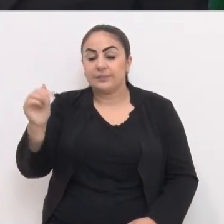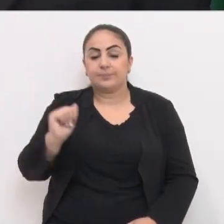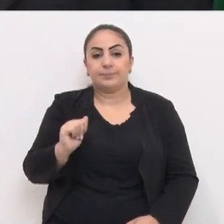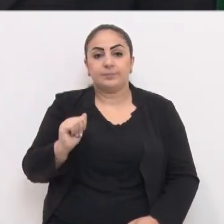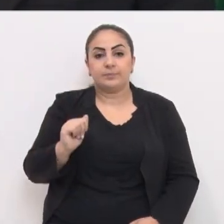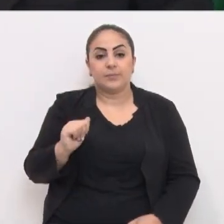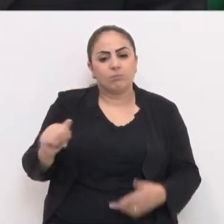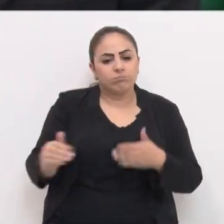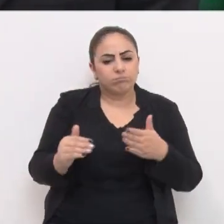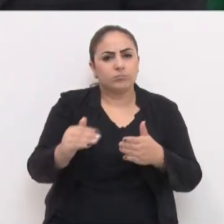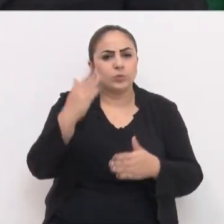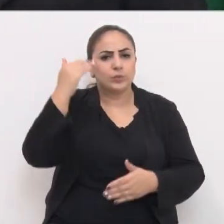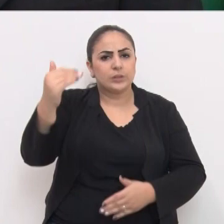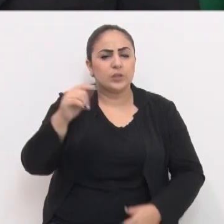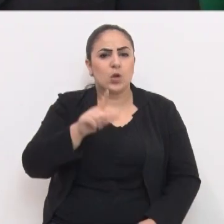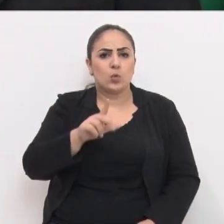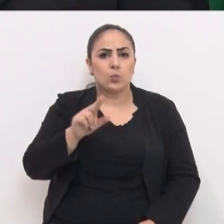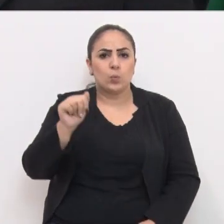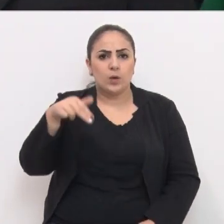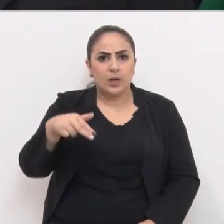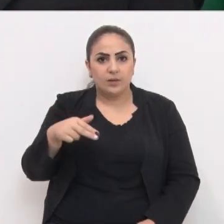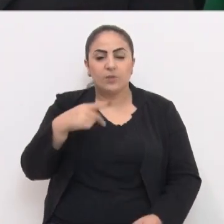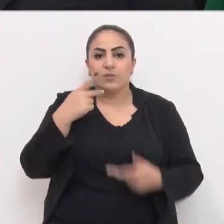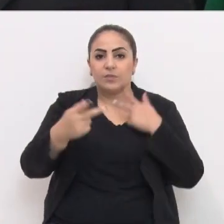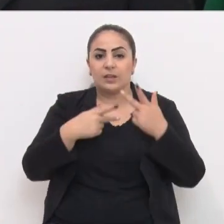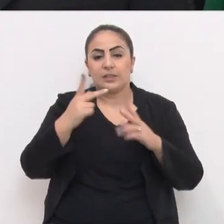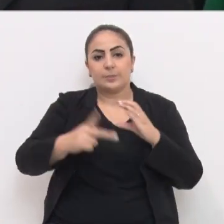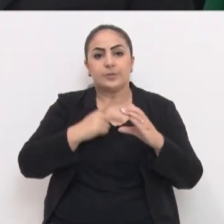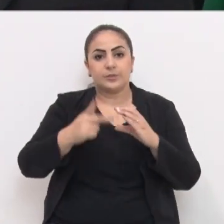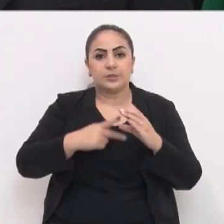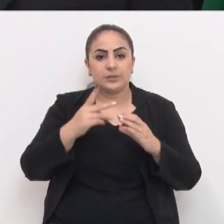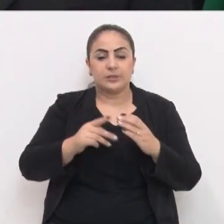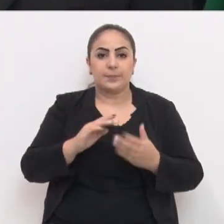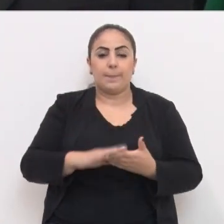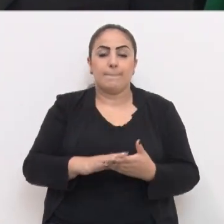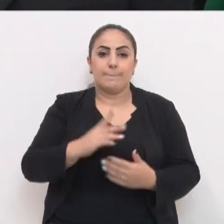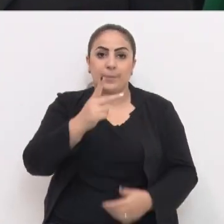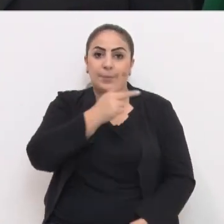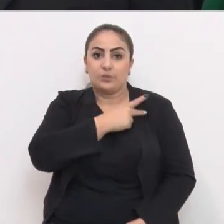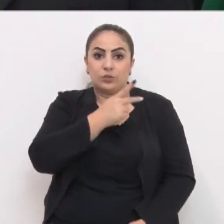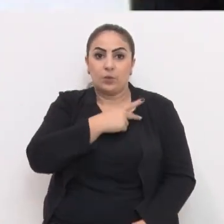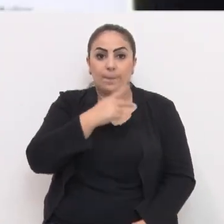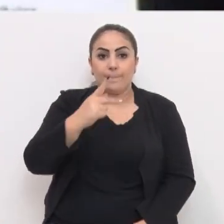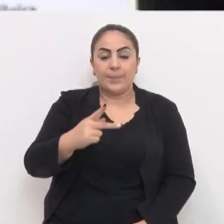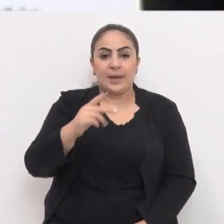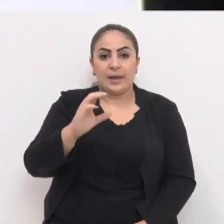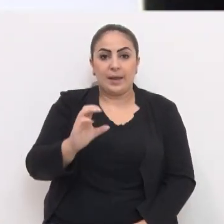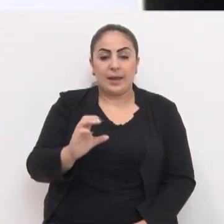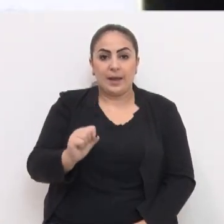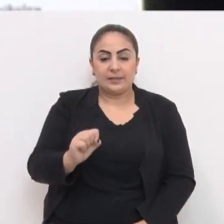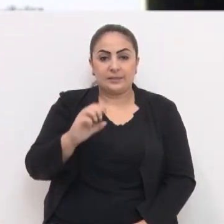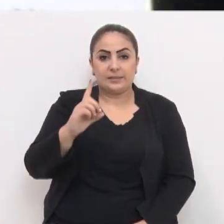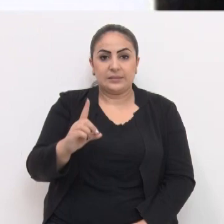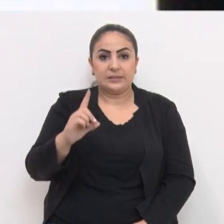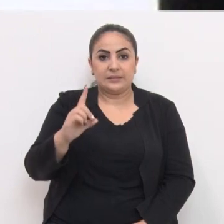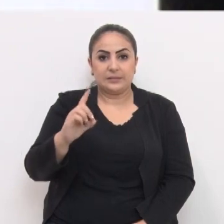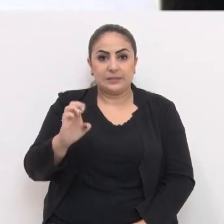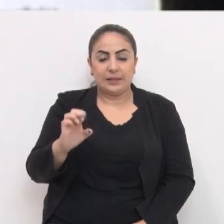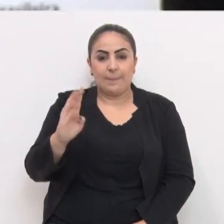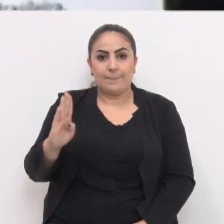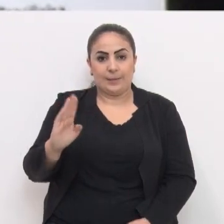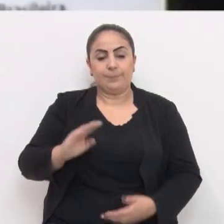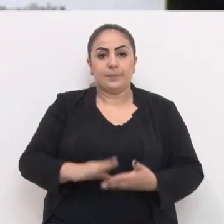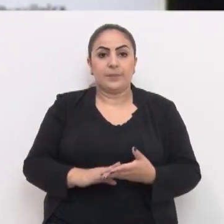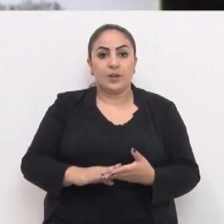de Luan foi ressaltada na Câmara de Vereadores pela bancada do PSDB. João dos Santos e Fernando